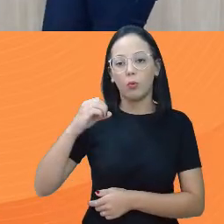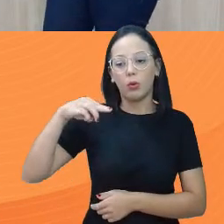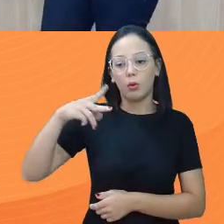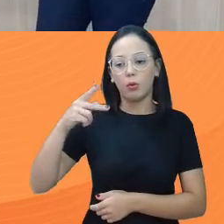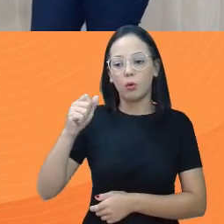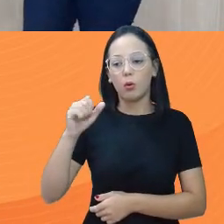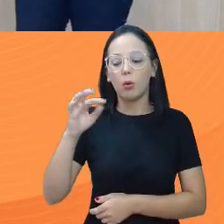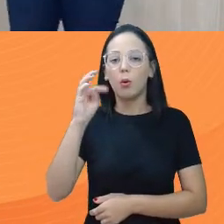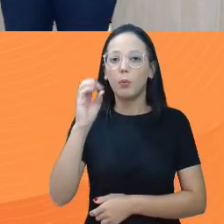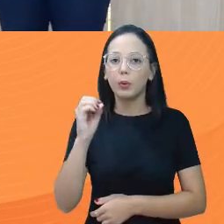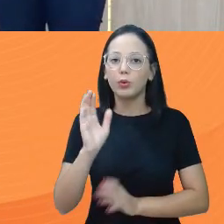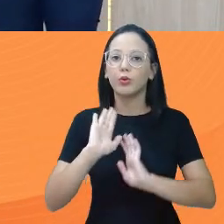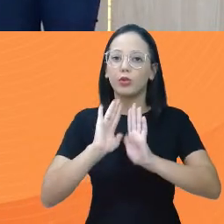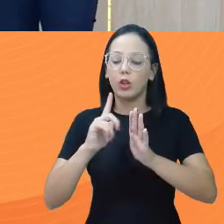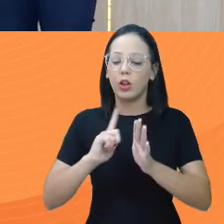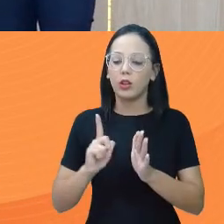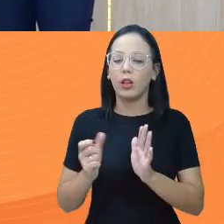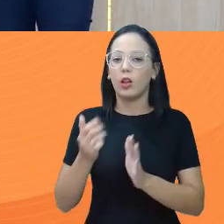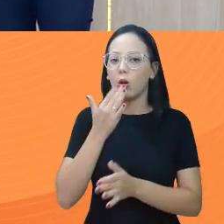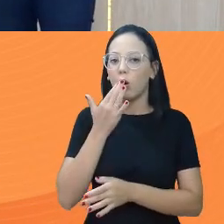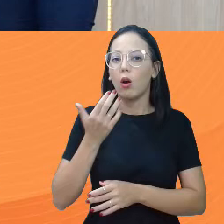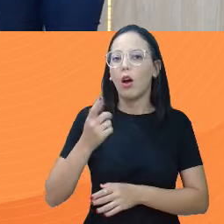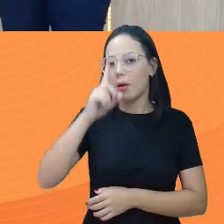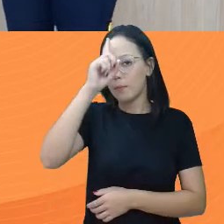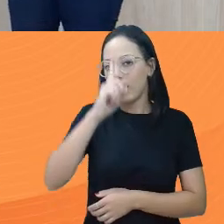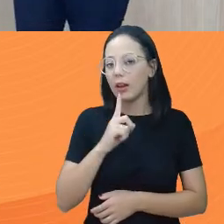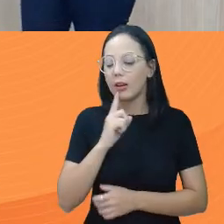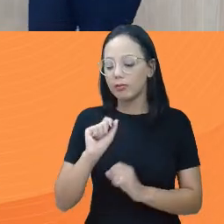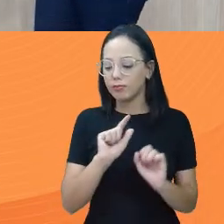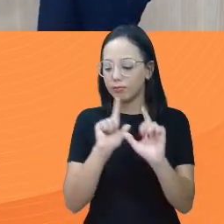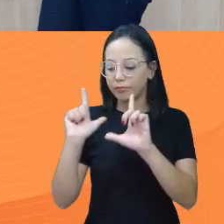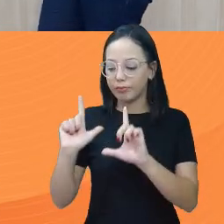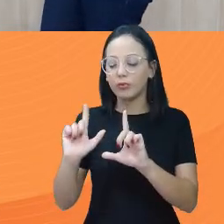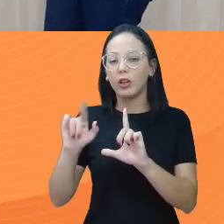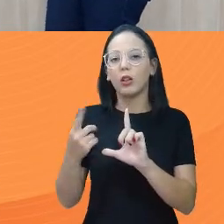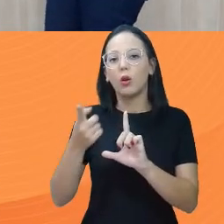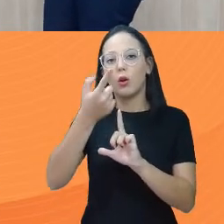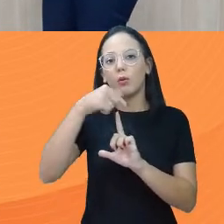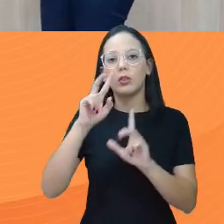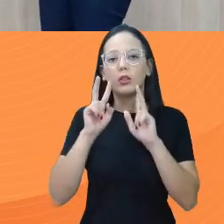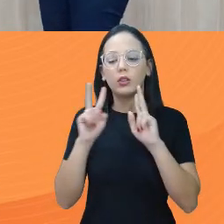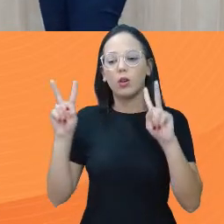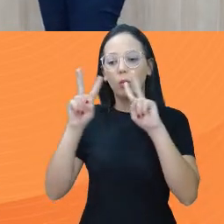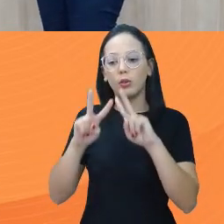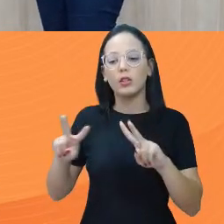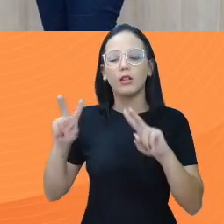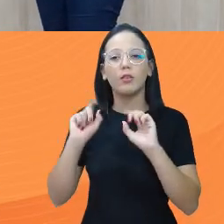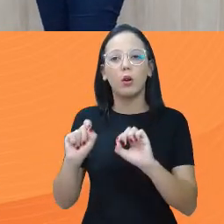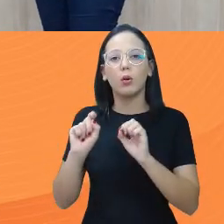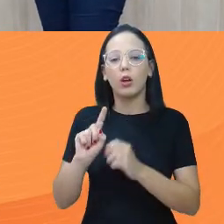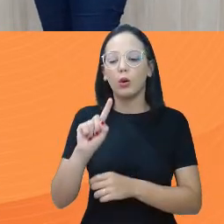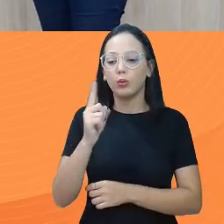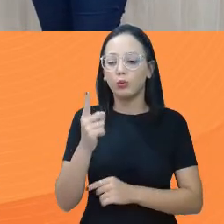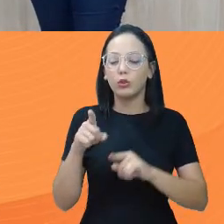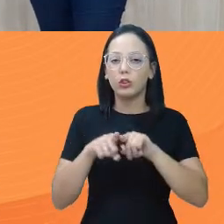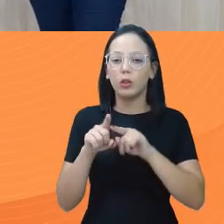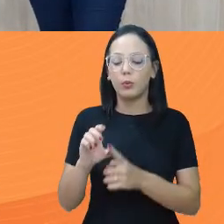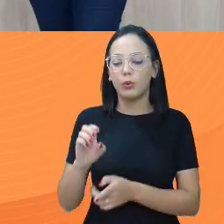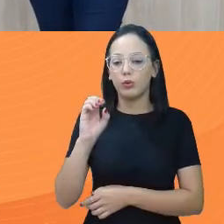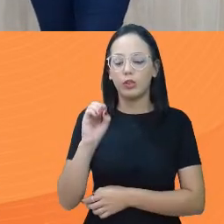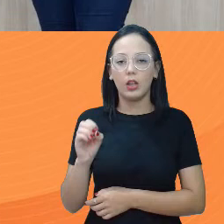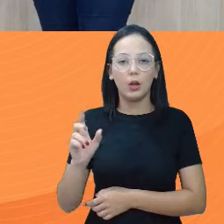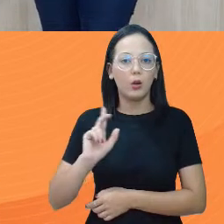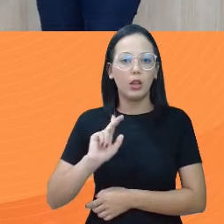aqui nessa partezinha de baixo no post-it amarelinho, tá certo? Como vocês conseguem observar, o 1 e o 0 não